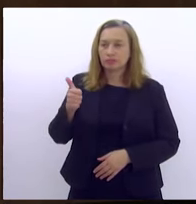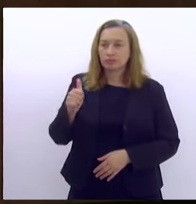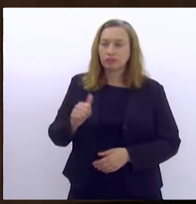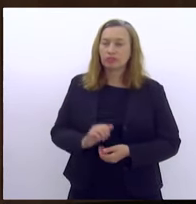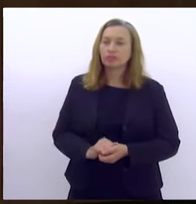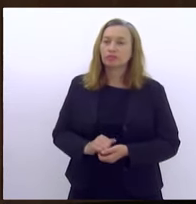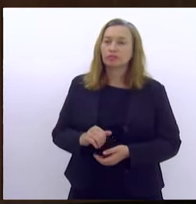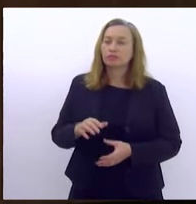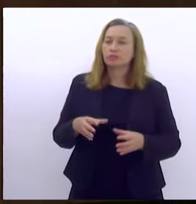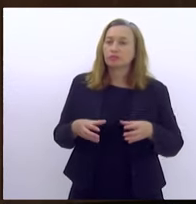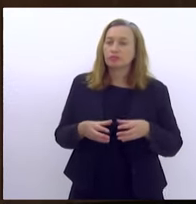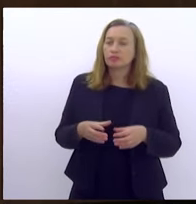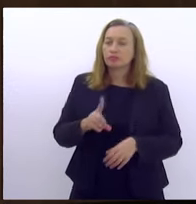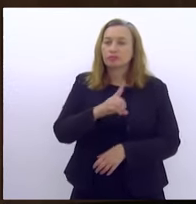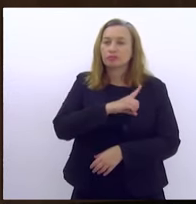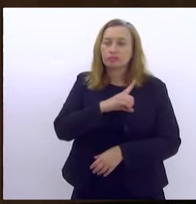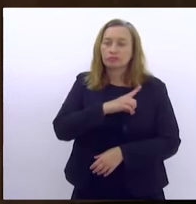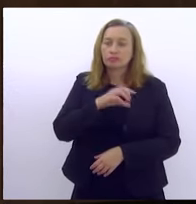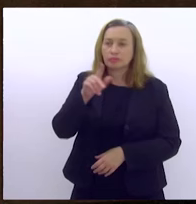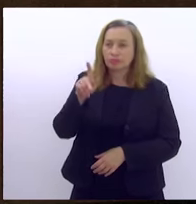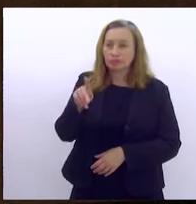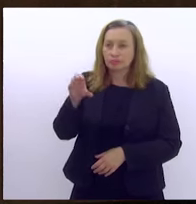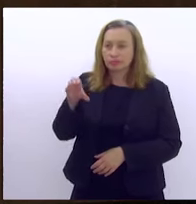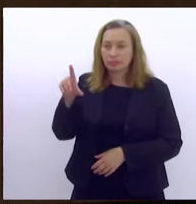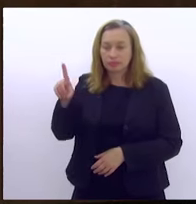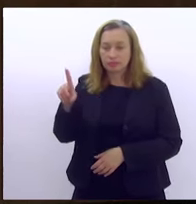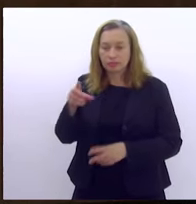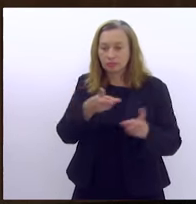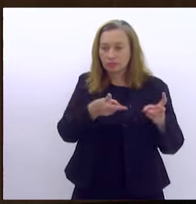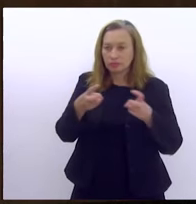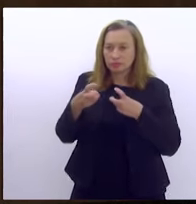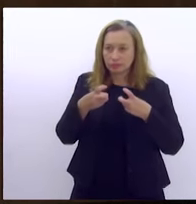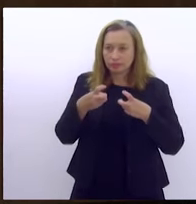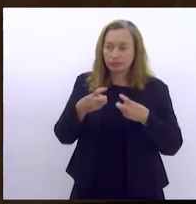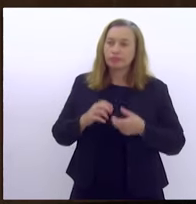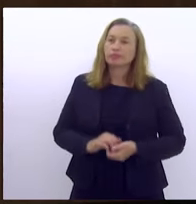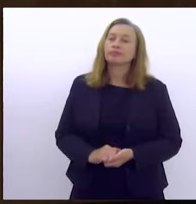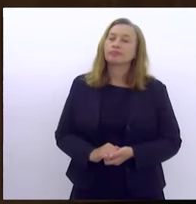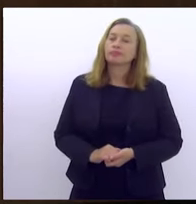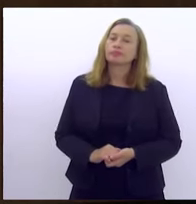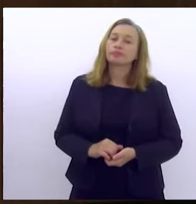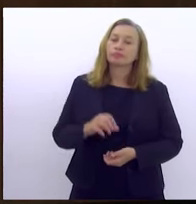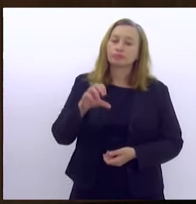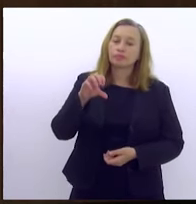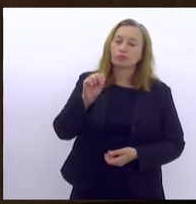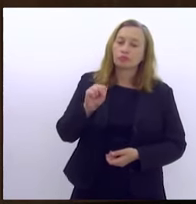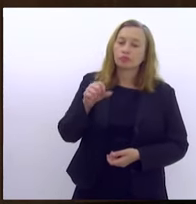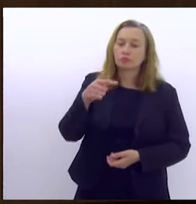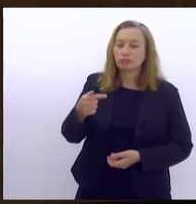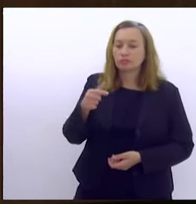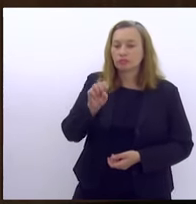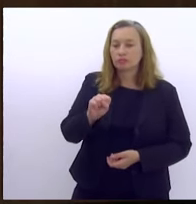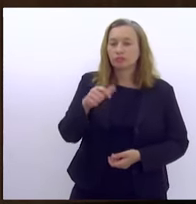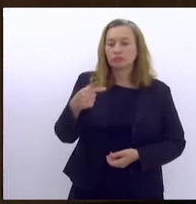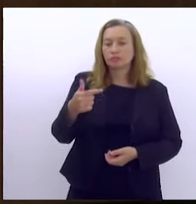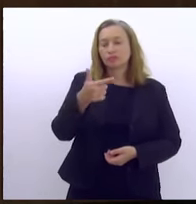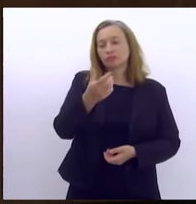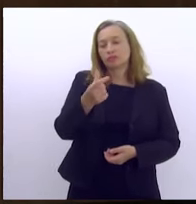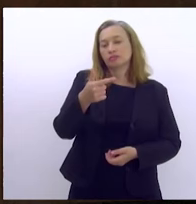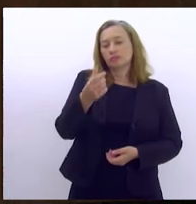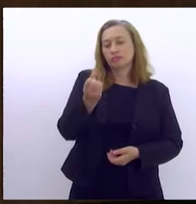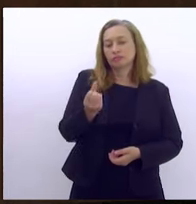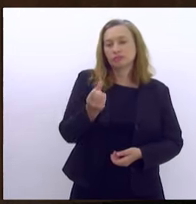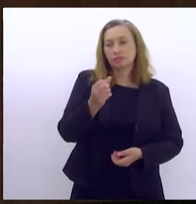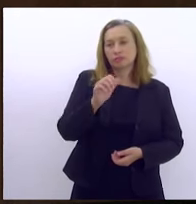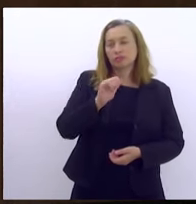da DECRADES-PCD deverão observar o disposto contido na lei 8787, de 6 de abril de